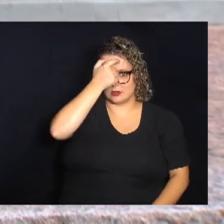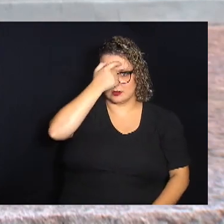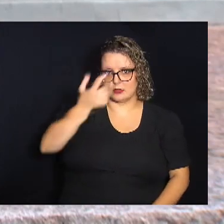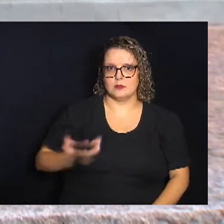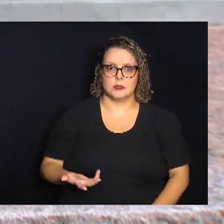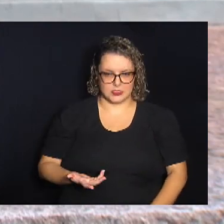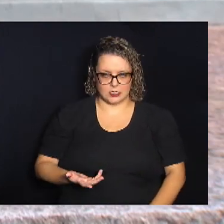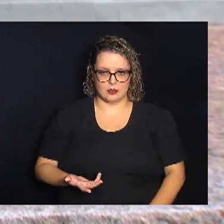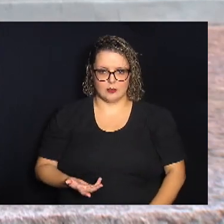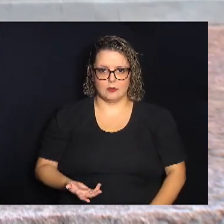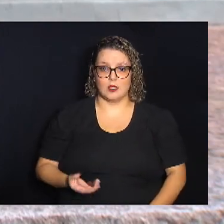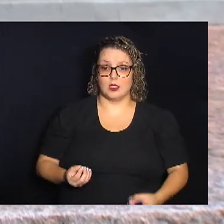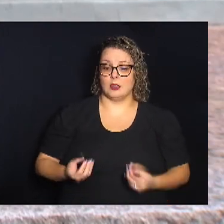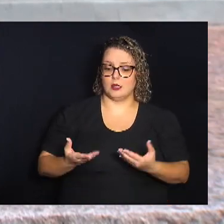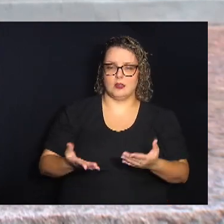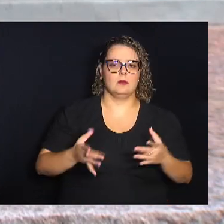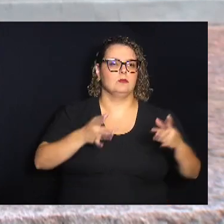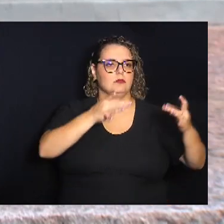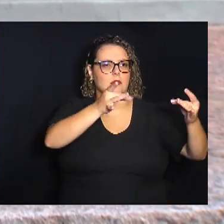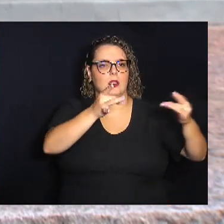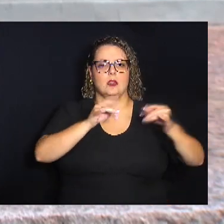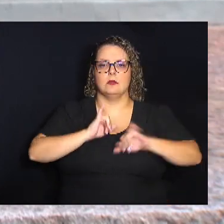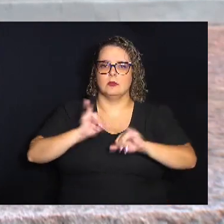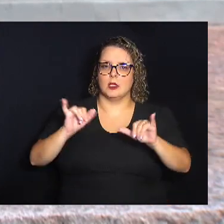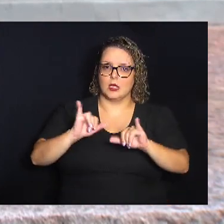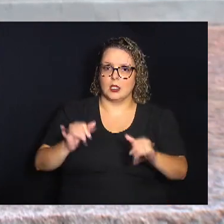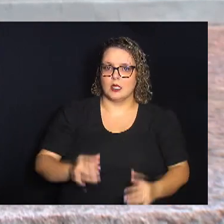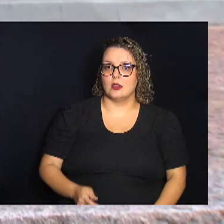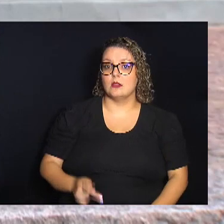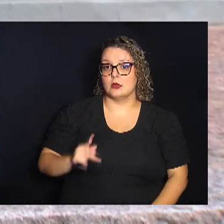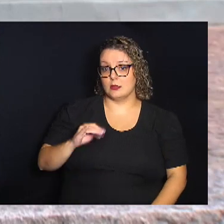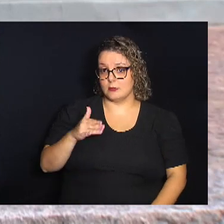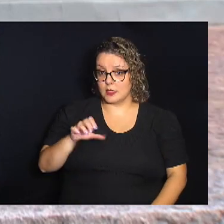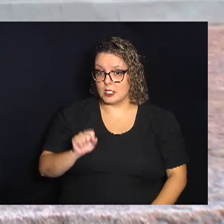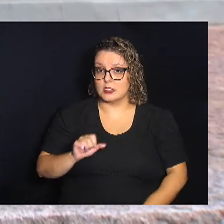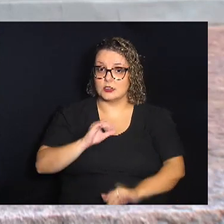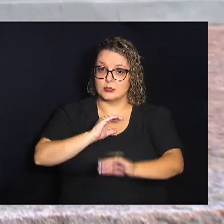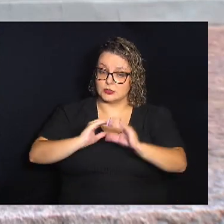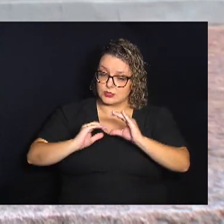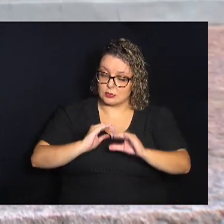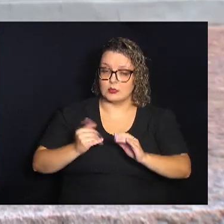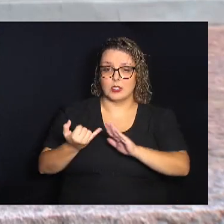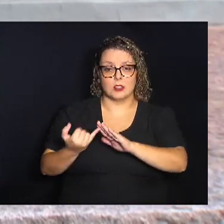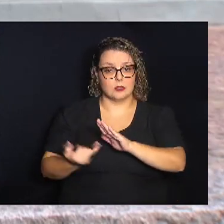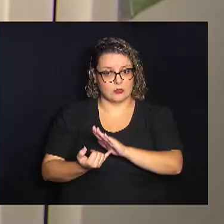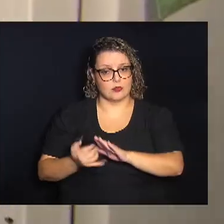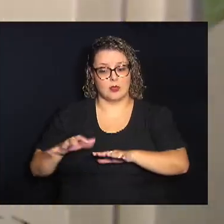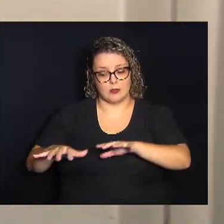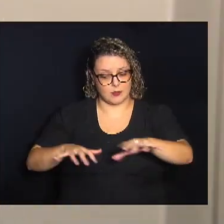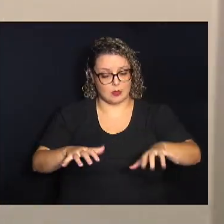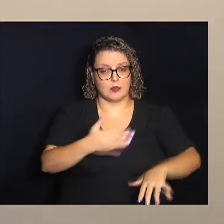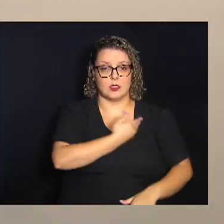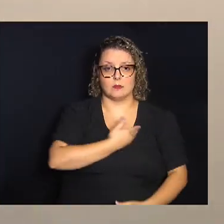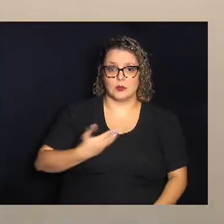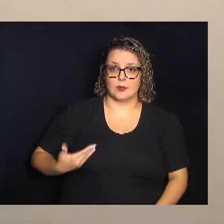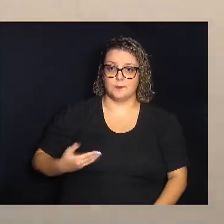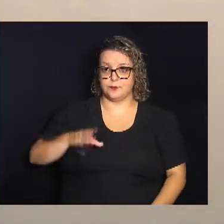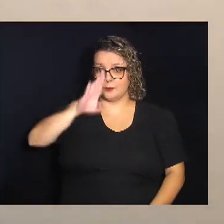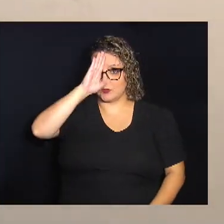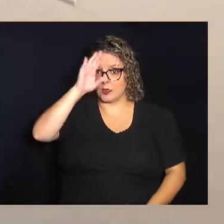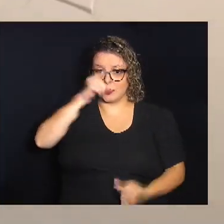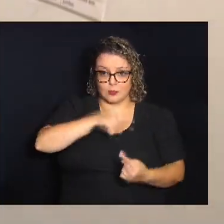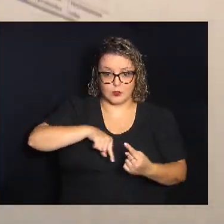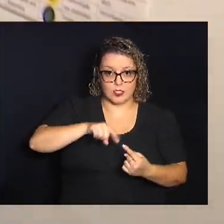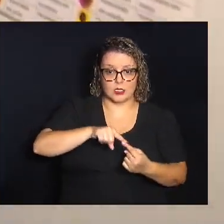constante, colocando cartazes e peças de comunicação em instituições e repartições públicas. O principal